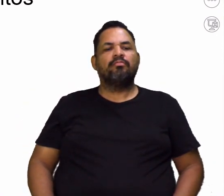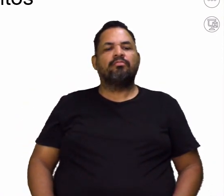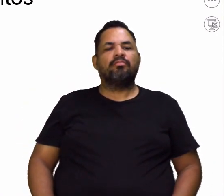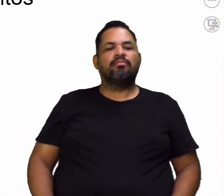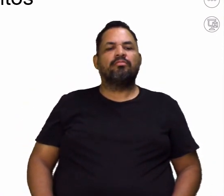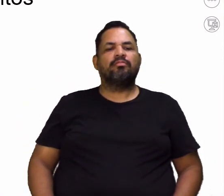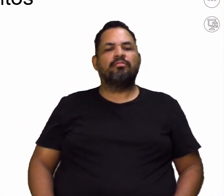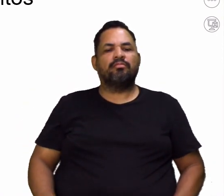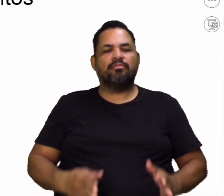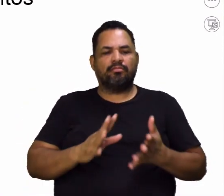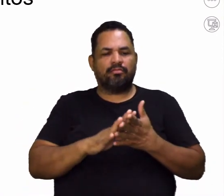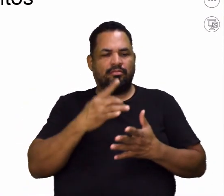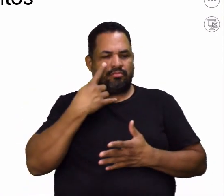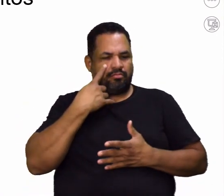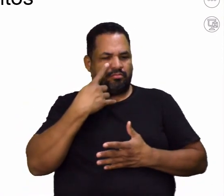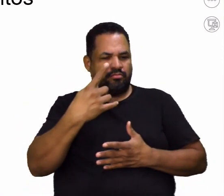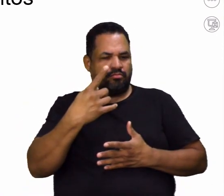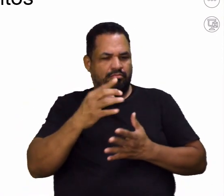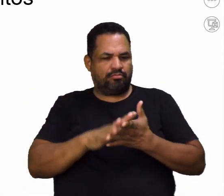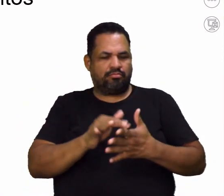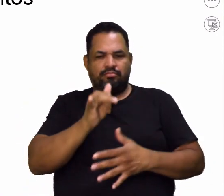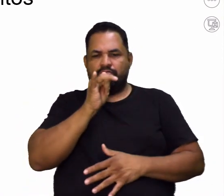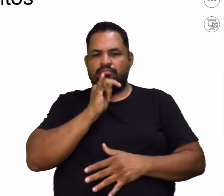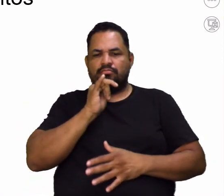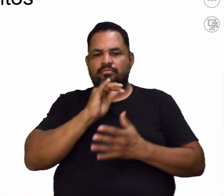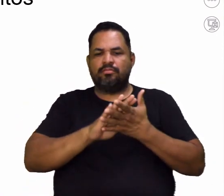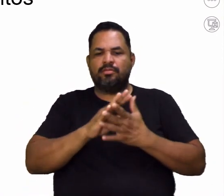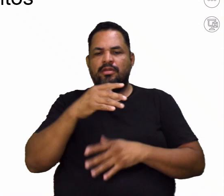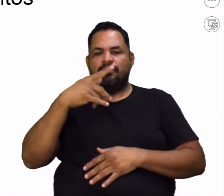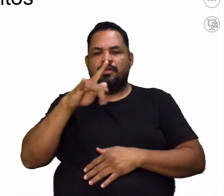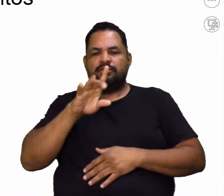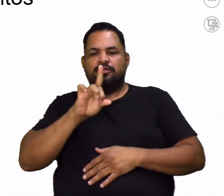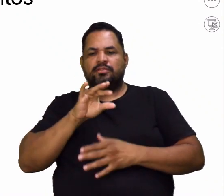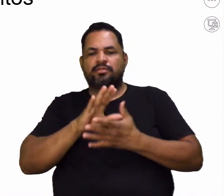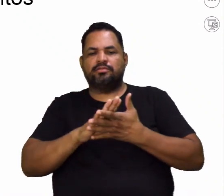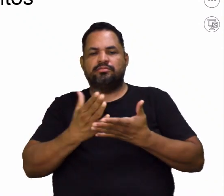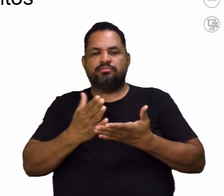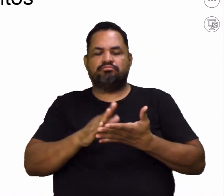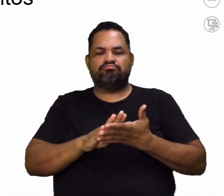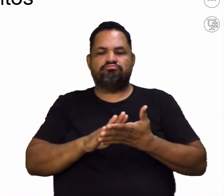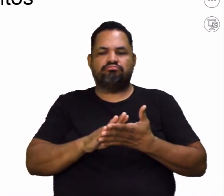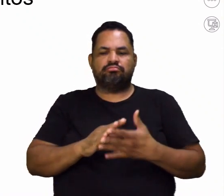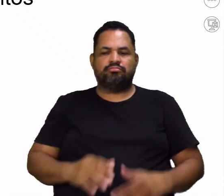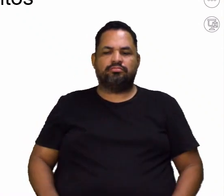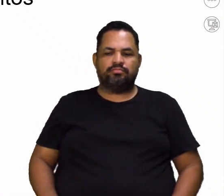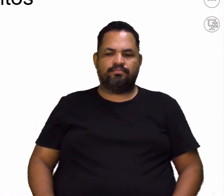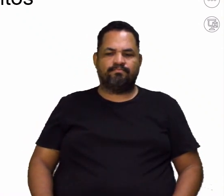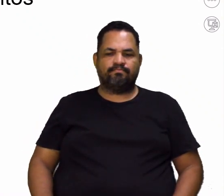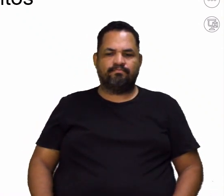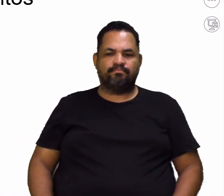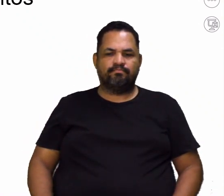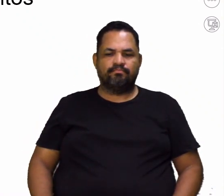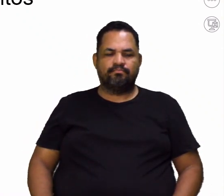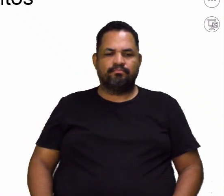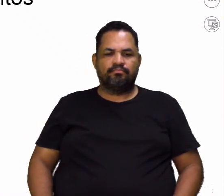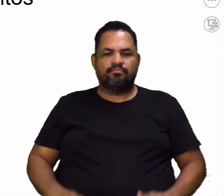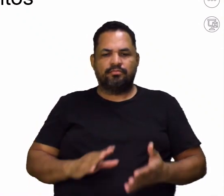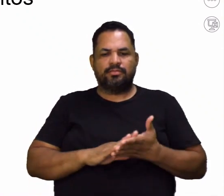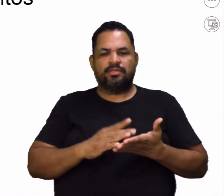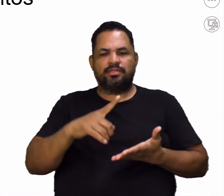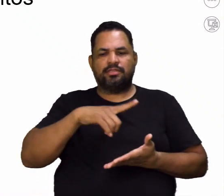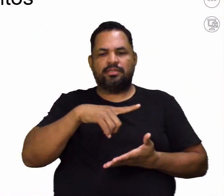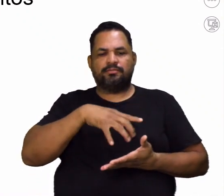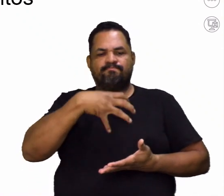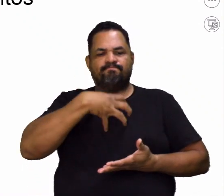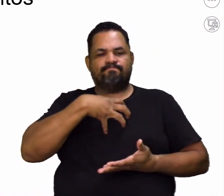Identifique um exemplo de personificação de seres inanimados a que se atribui